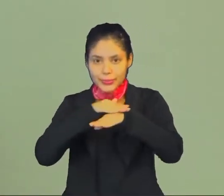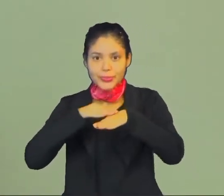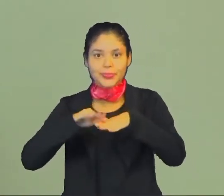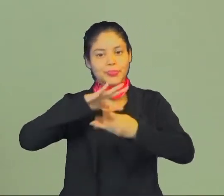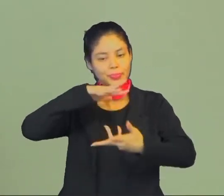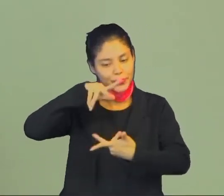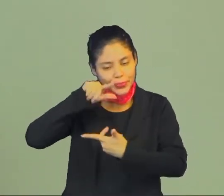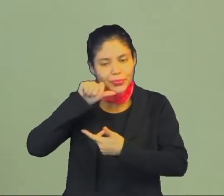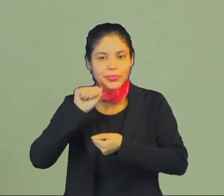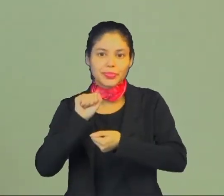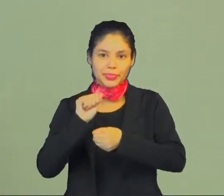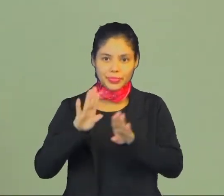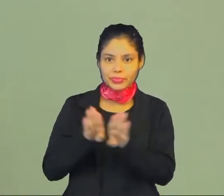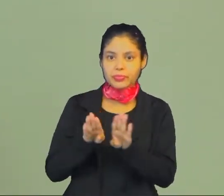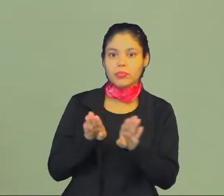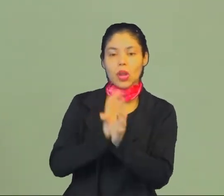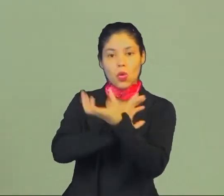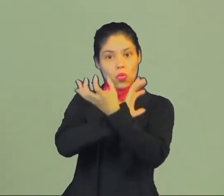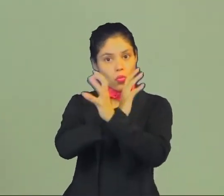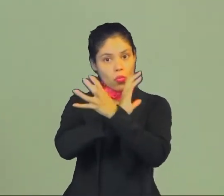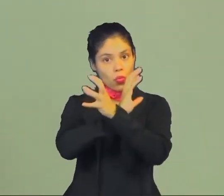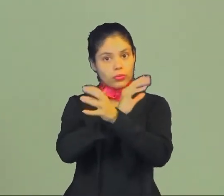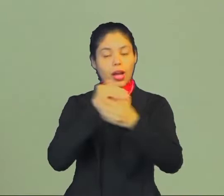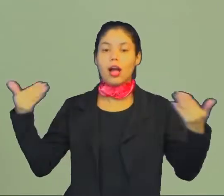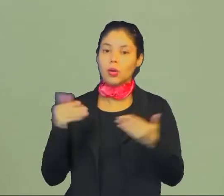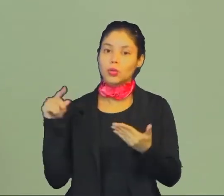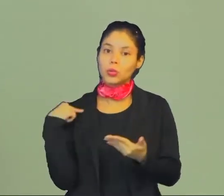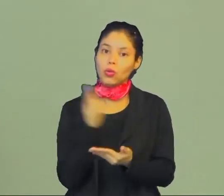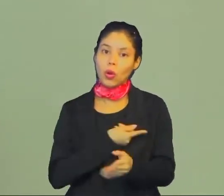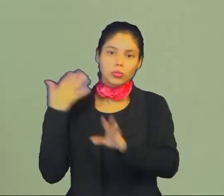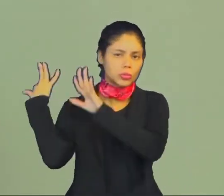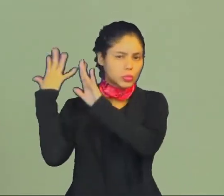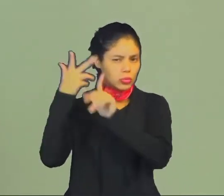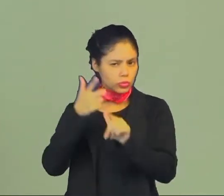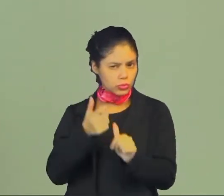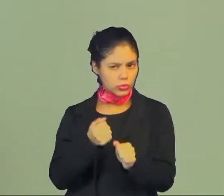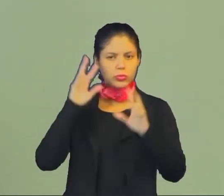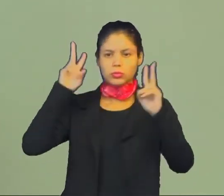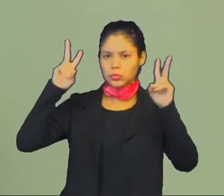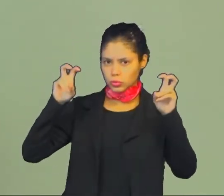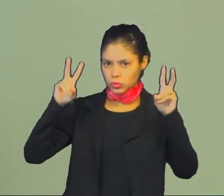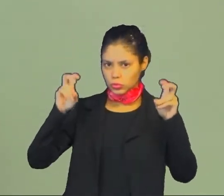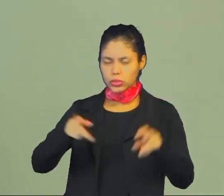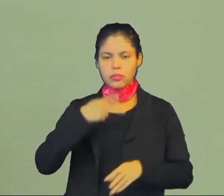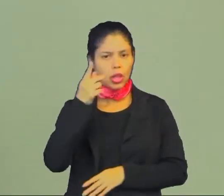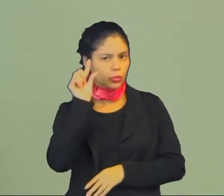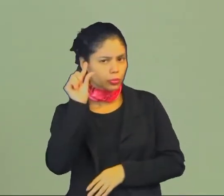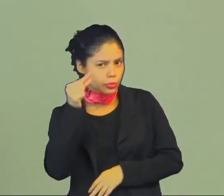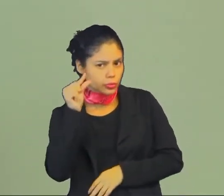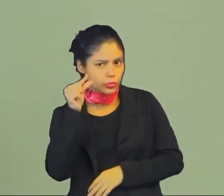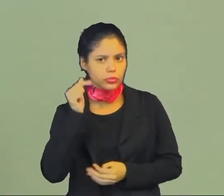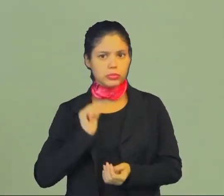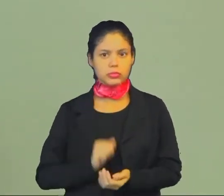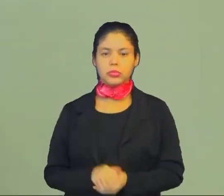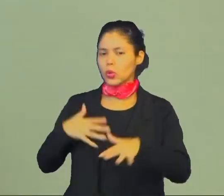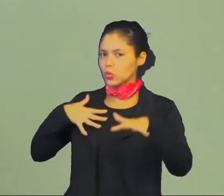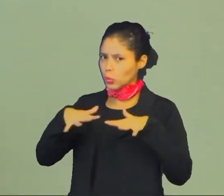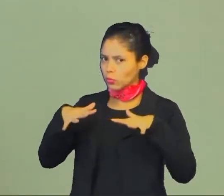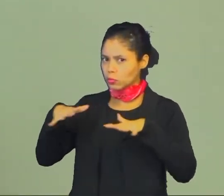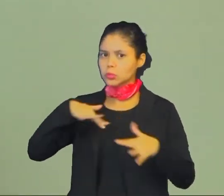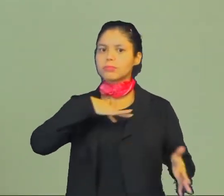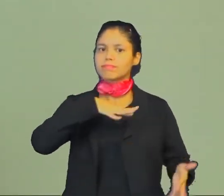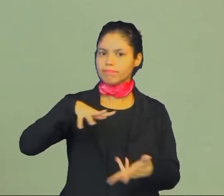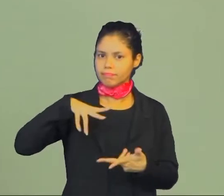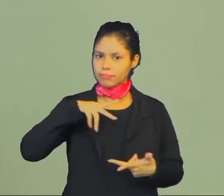superfície do planeta estudamos sobre os fósseis e agora nós vamos retornar um pouco ao assunto para poder falar um pouco sobre os